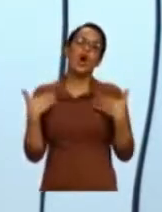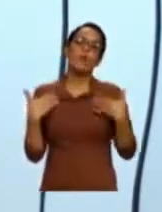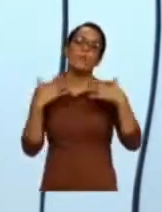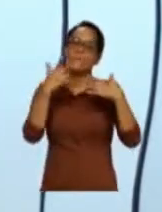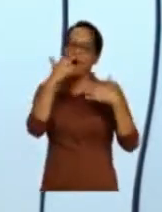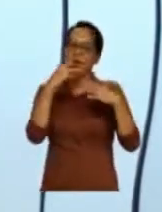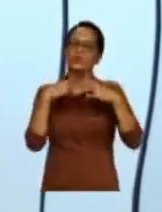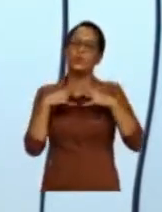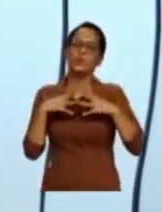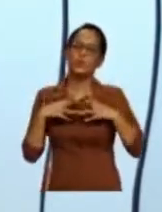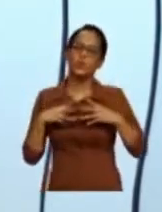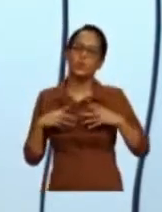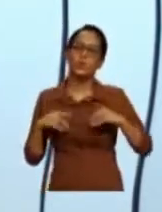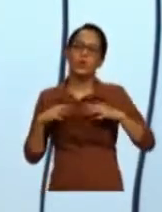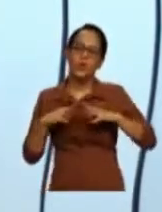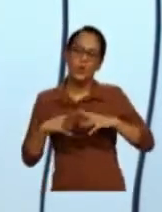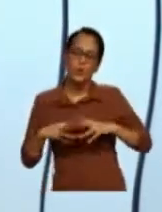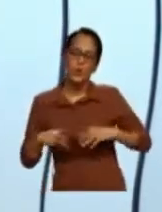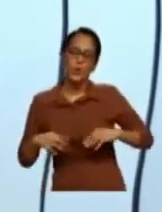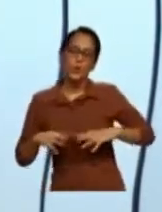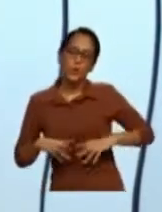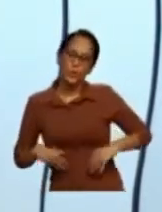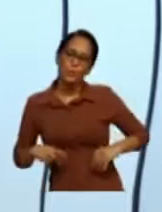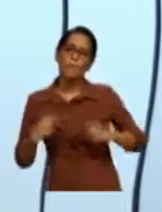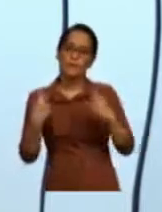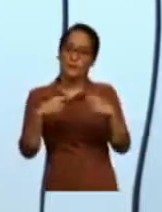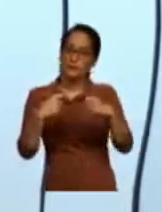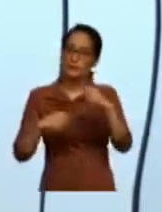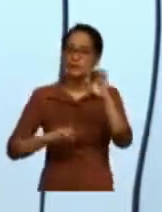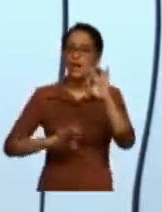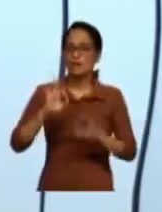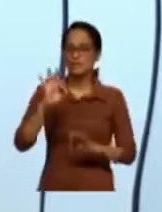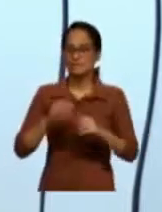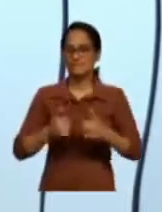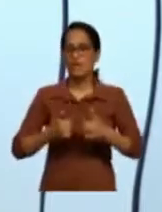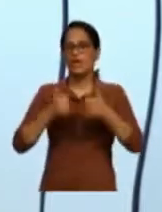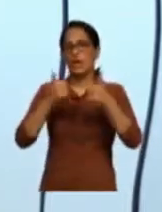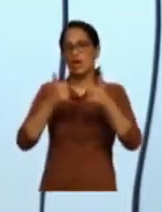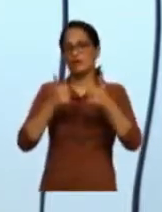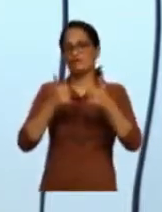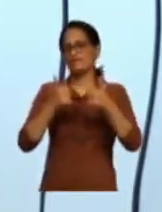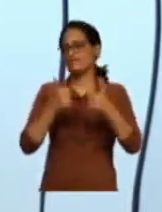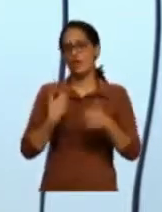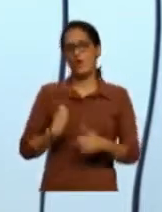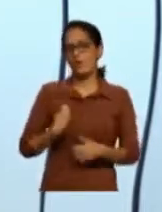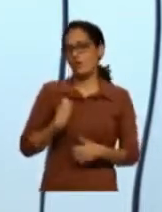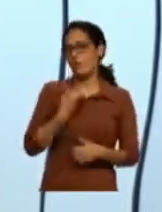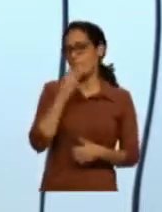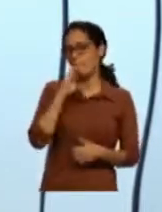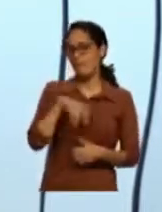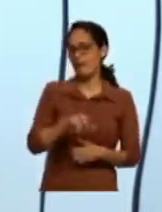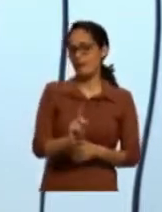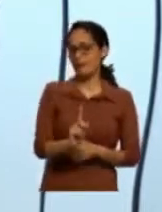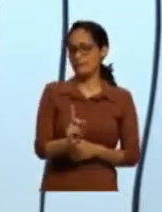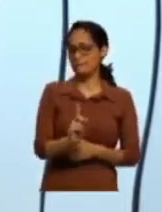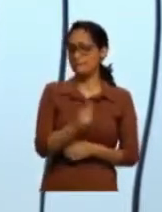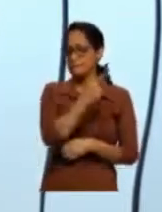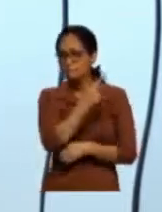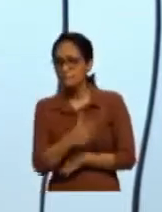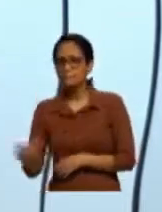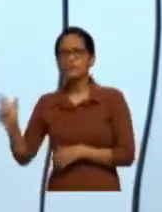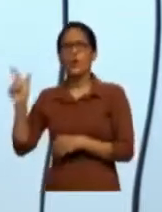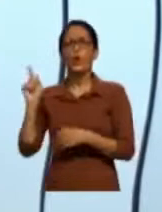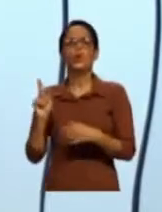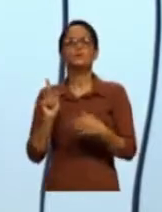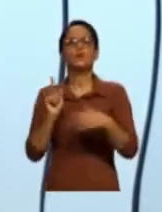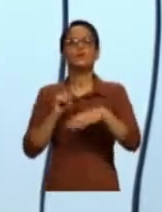um tecido, por exemplo, ele vai ter mau desempenho na sua função. Um outro tipo de doença é o que a